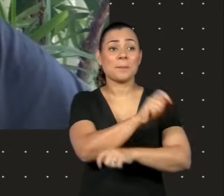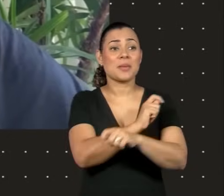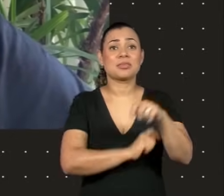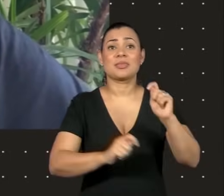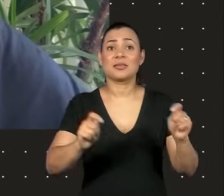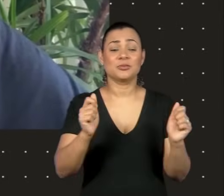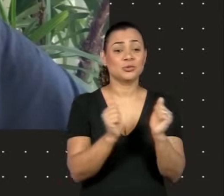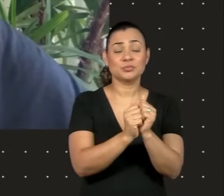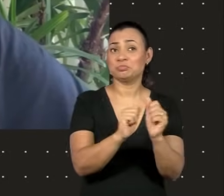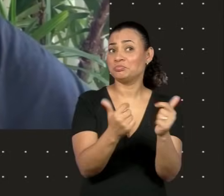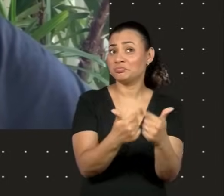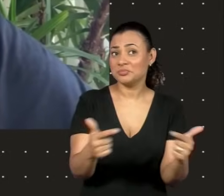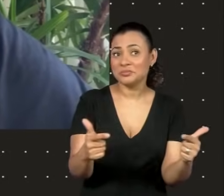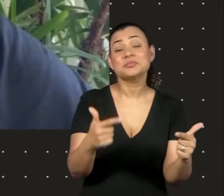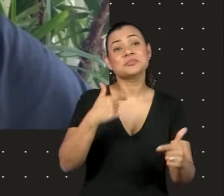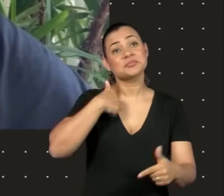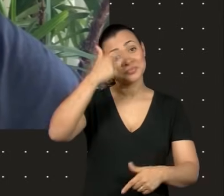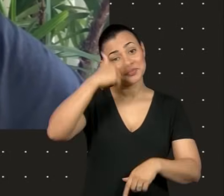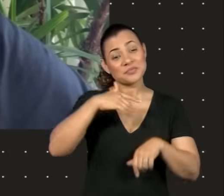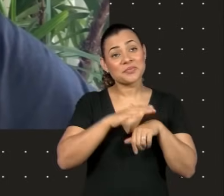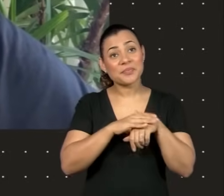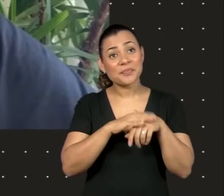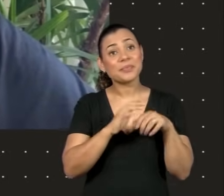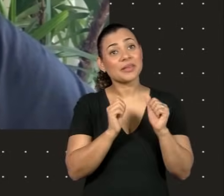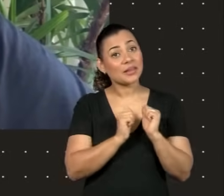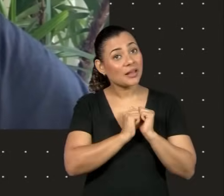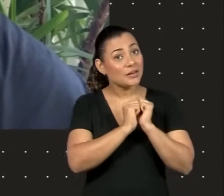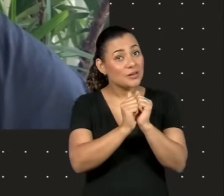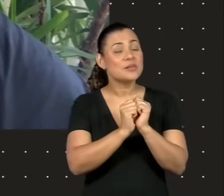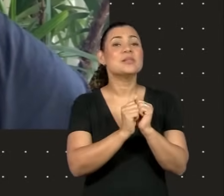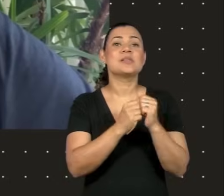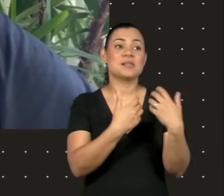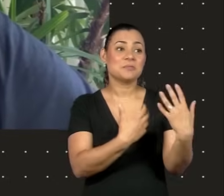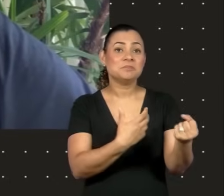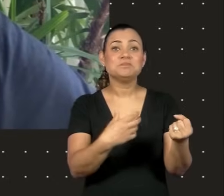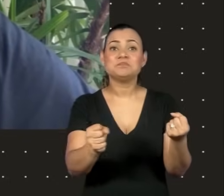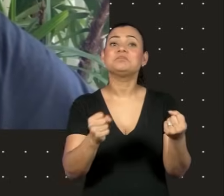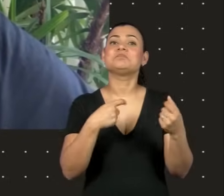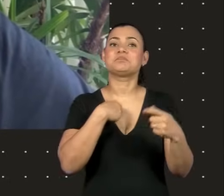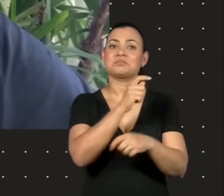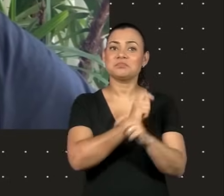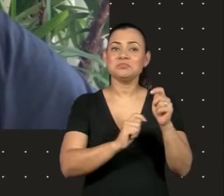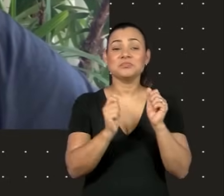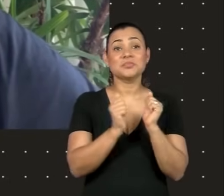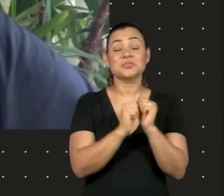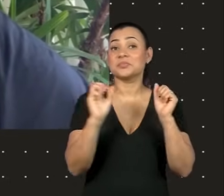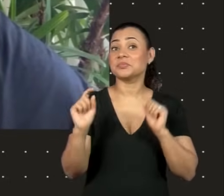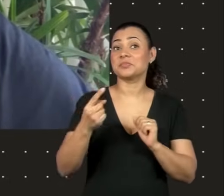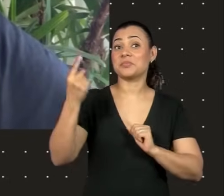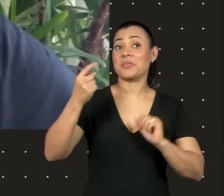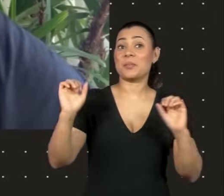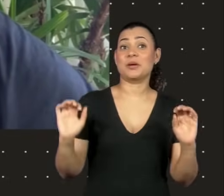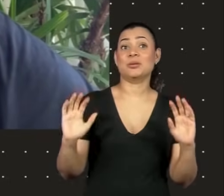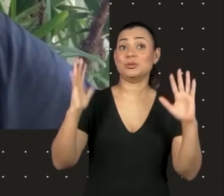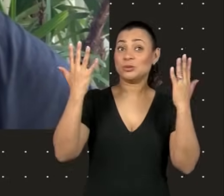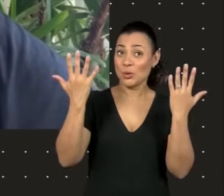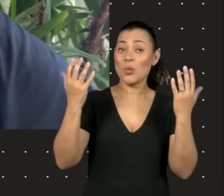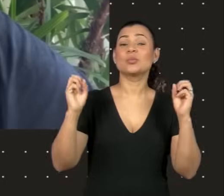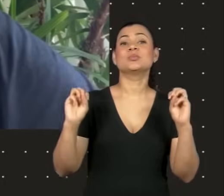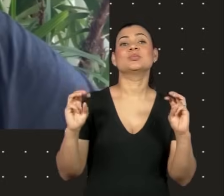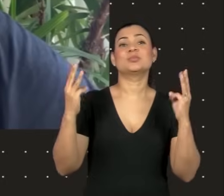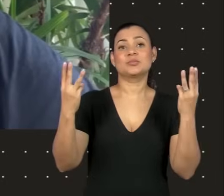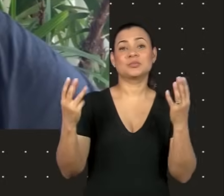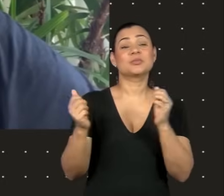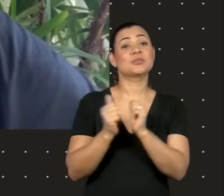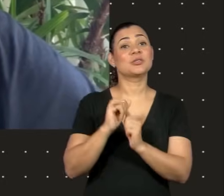que acompanhasse. Então eu, como tinha um conjunto modesto, conjunto de dança, tocava bateria, fiz o primeiro show do